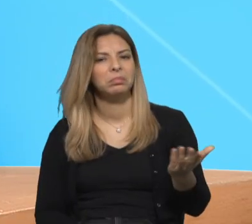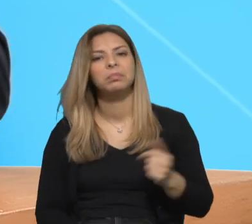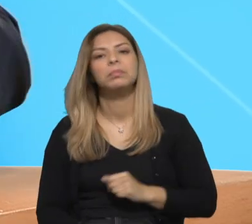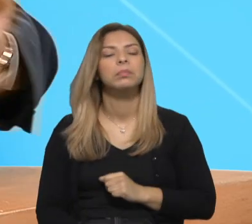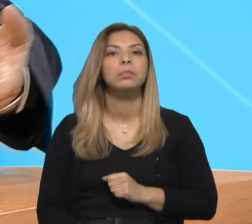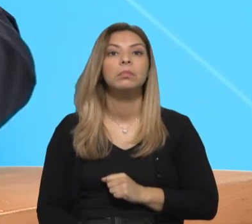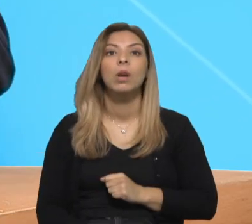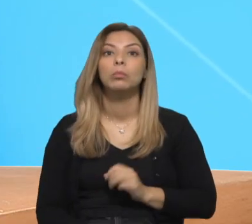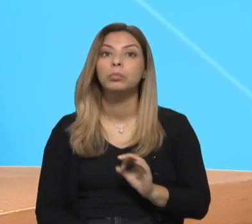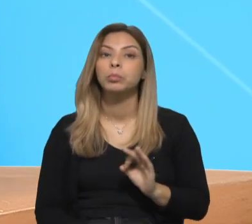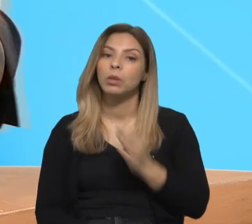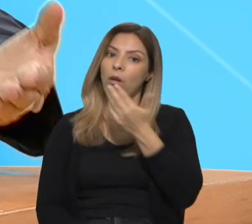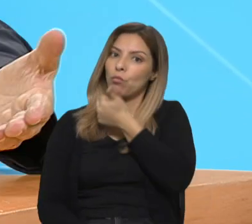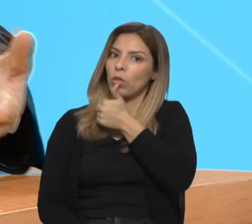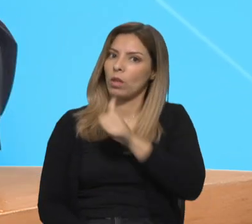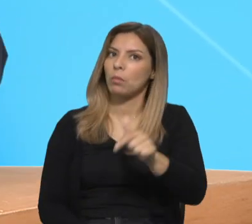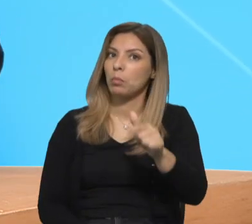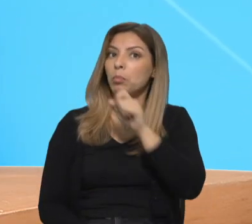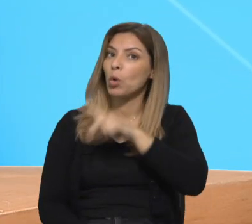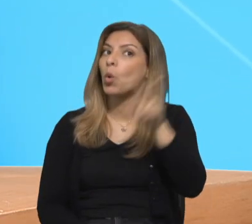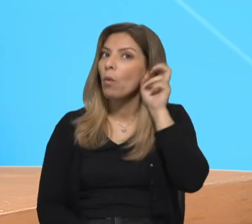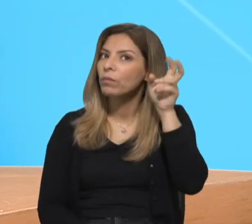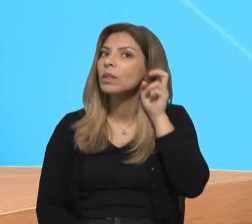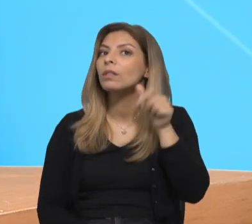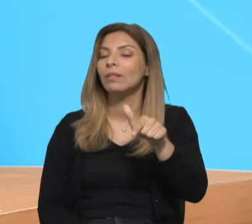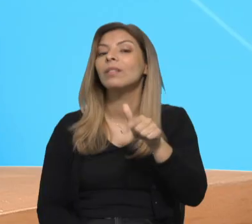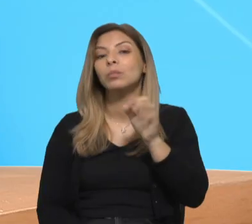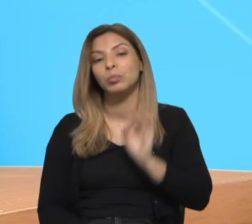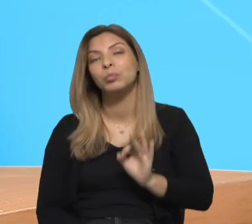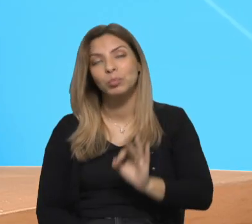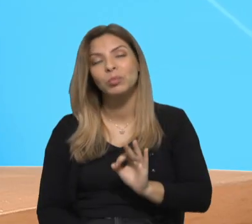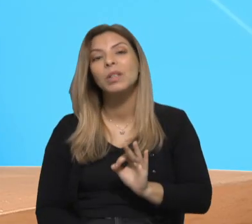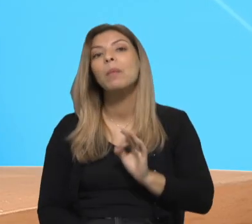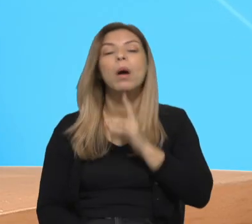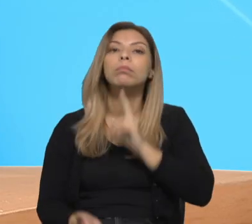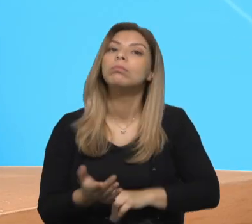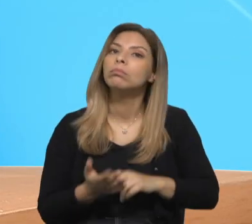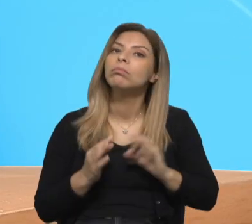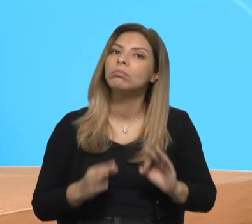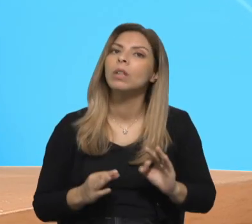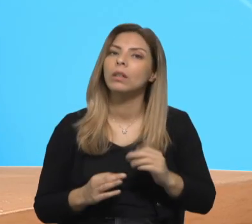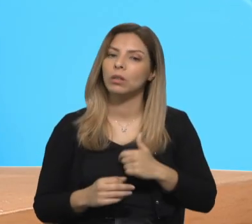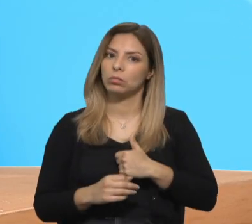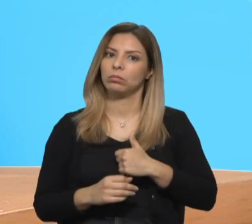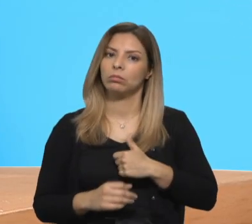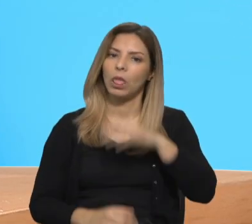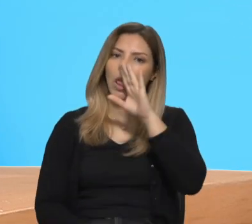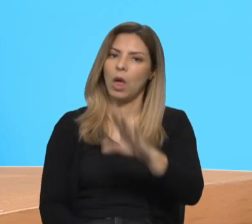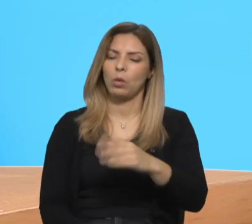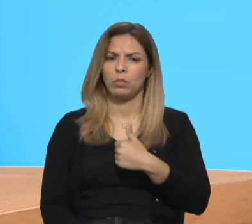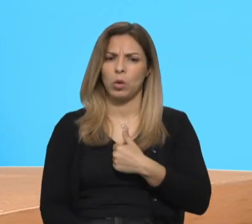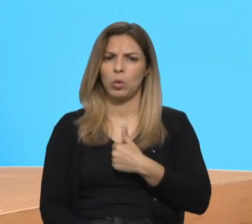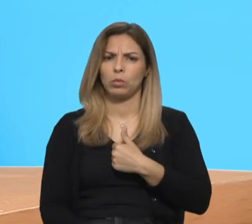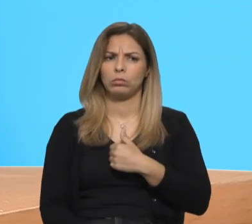Eu posso estar a dizer isto à vontade, ele pode-me estar a ouvir neste momento, porque de facto foi mesmo assim. E eu tentei